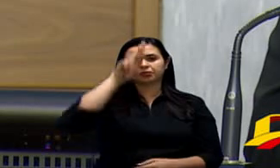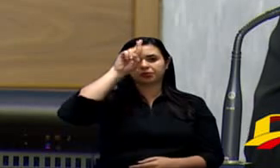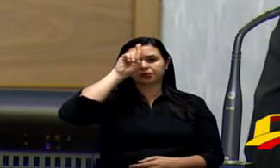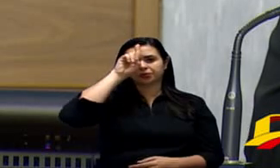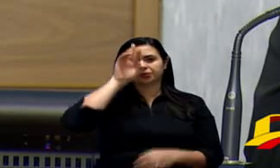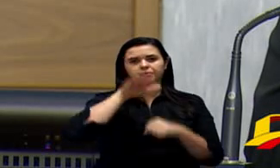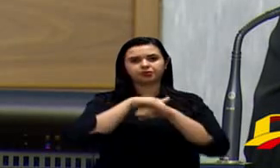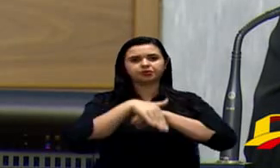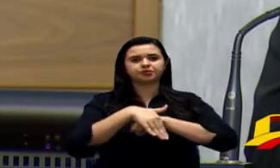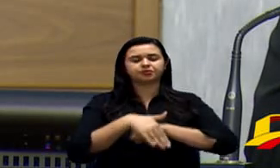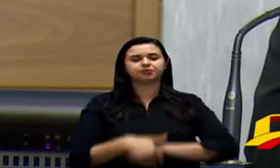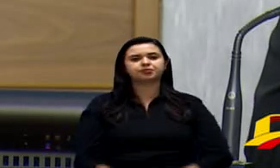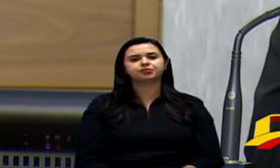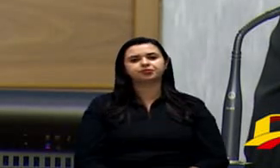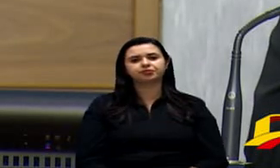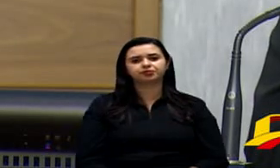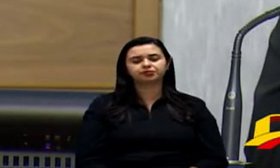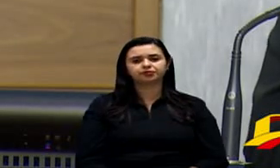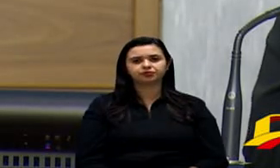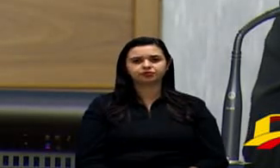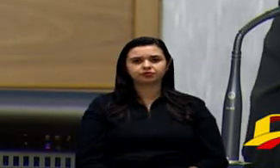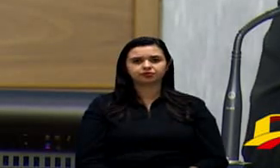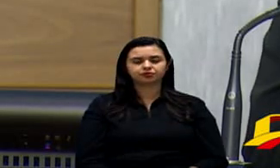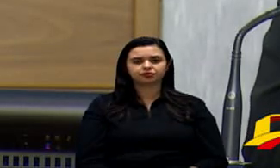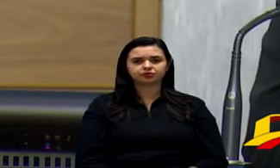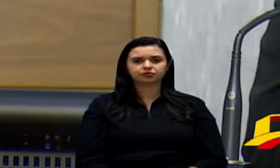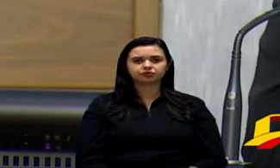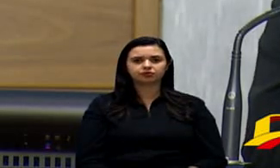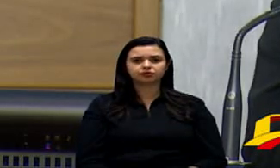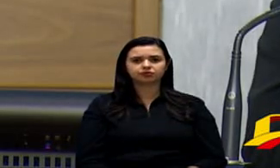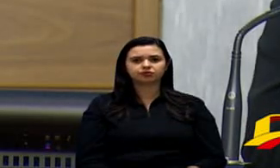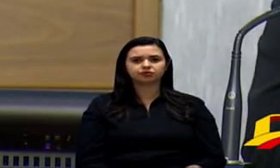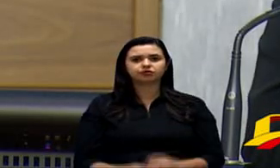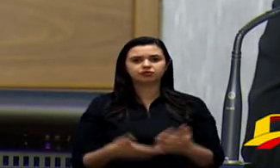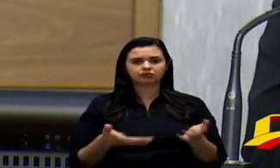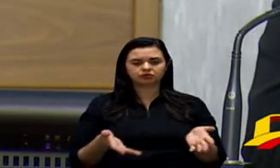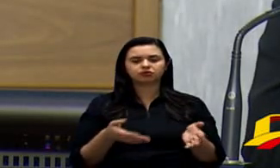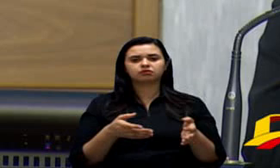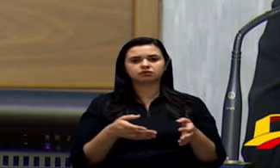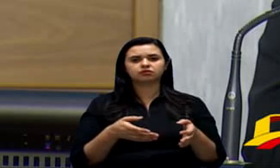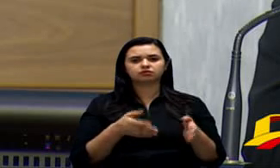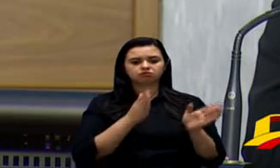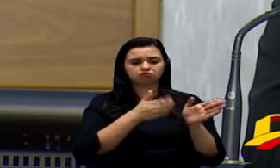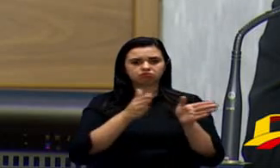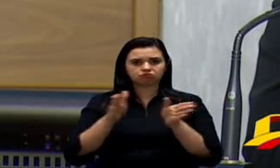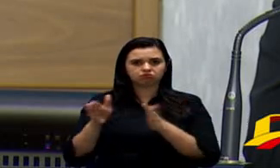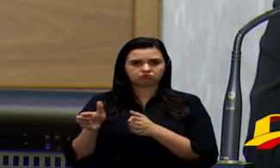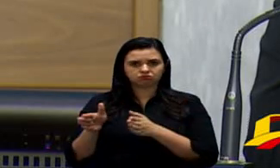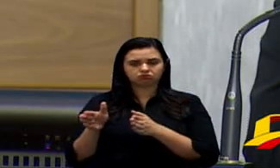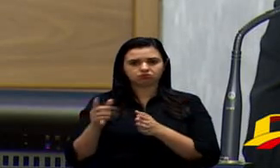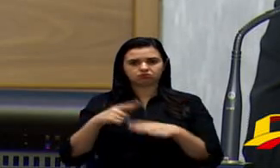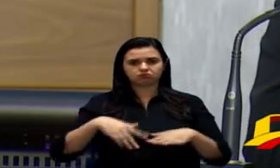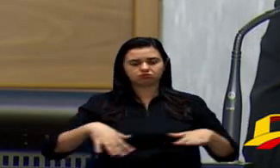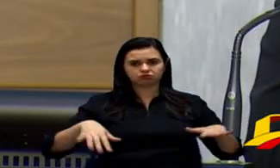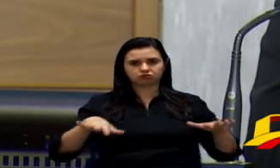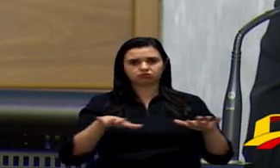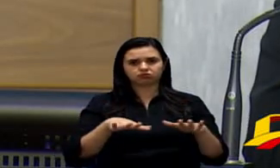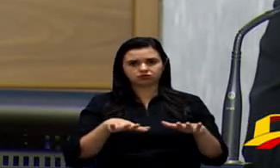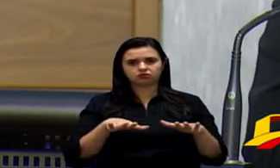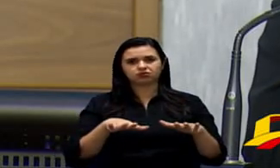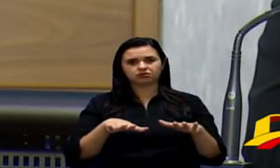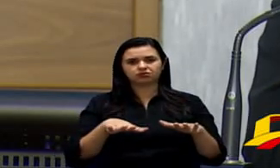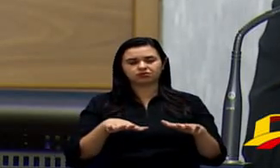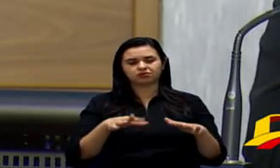Então, vereador, esta é a determinação que nós estamos colocando, mesmo que de forma